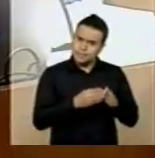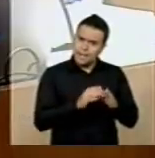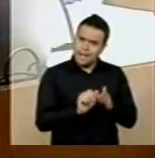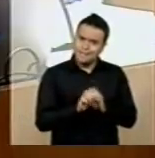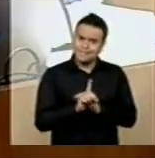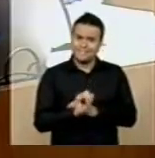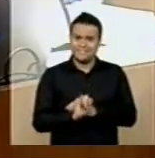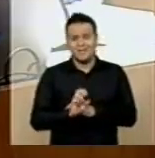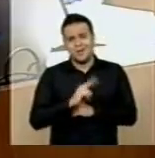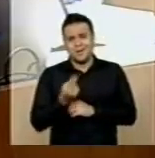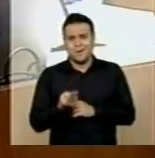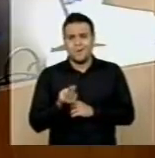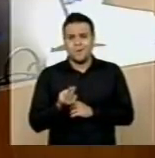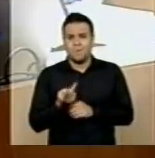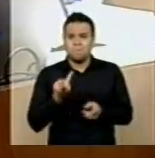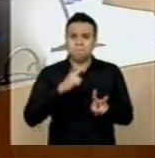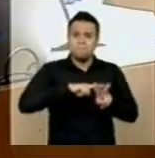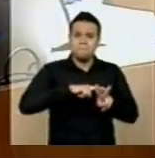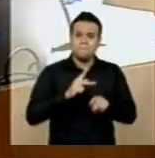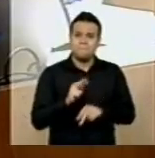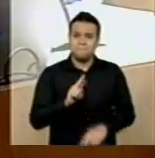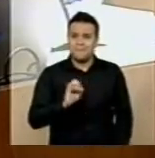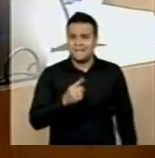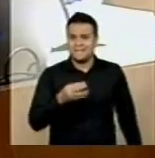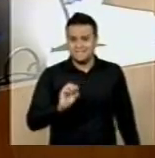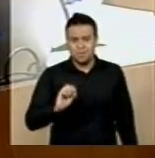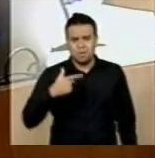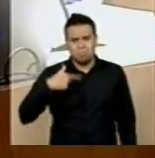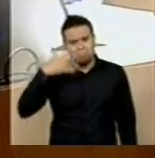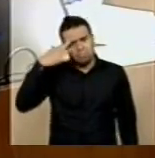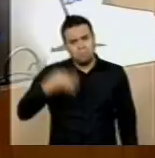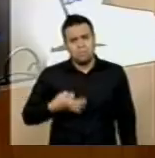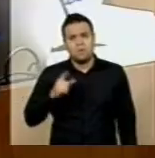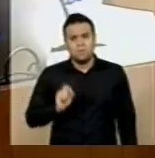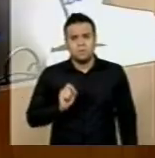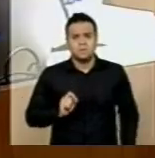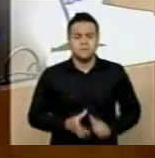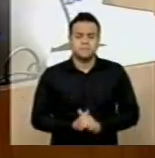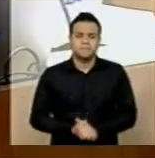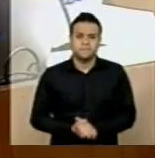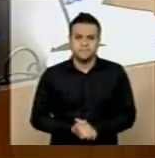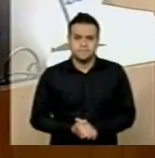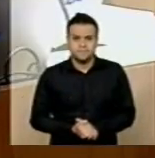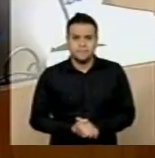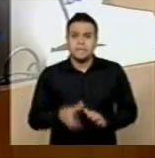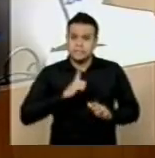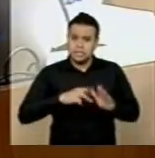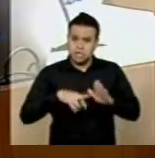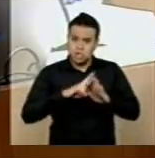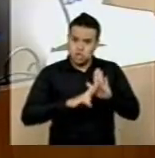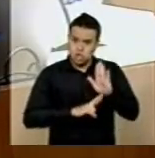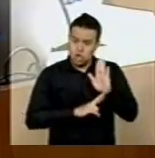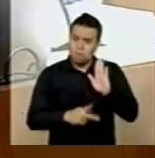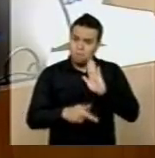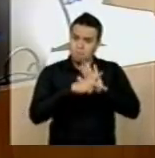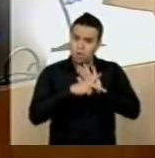o segmento de uma prisão decretada, entendo que, excepcionalmente, apesar de se tratar de normas referentes